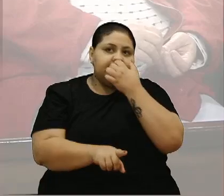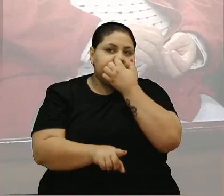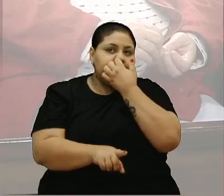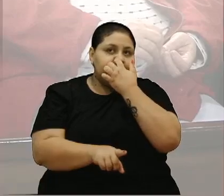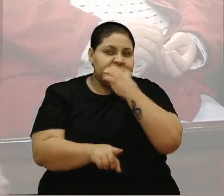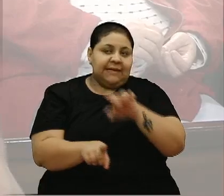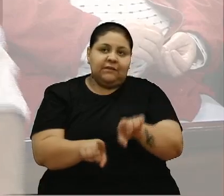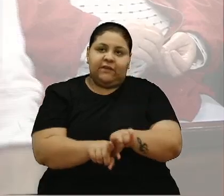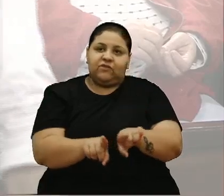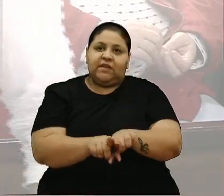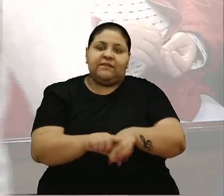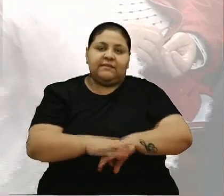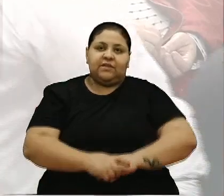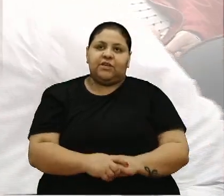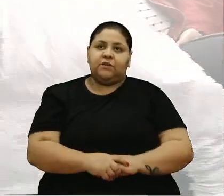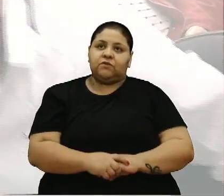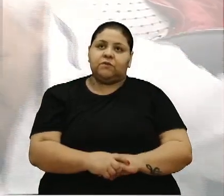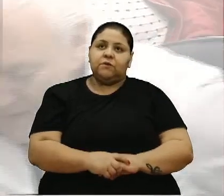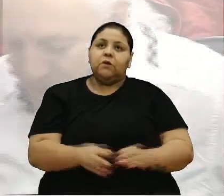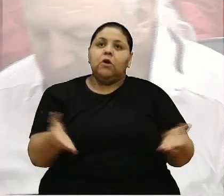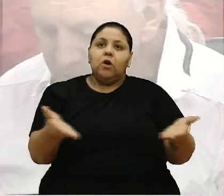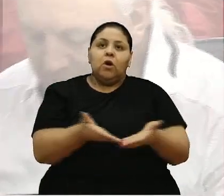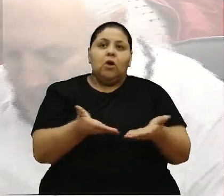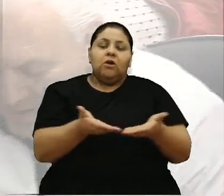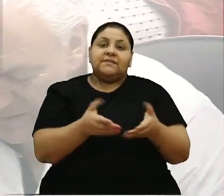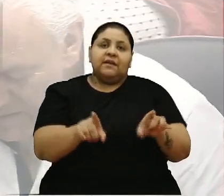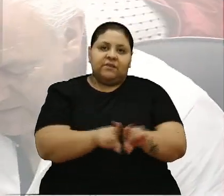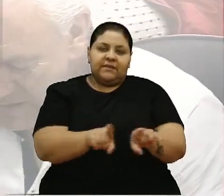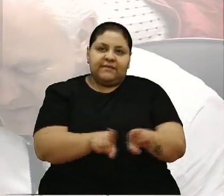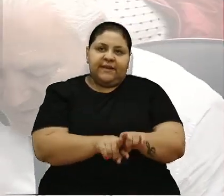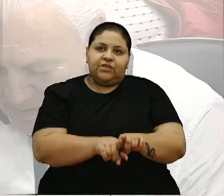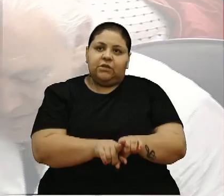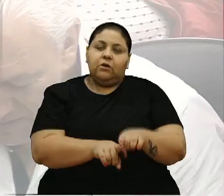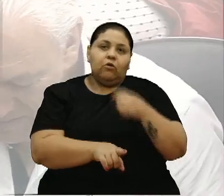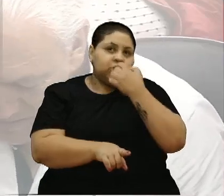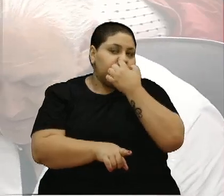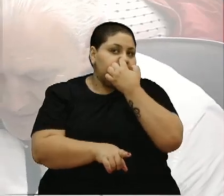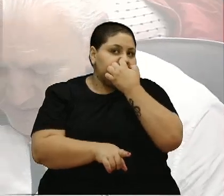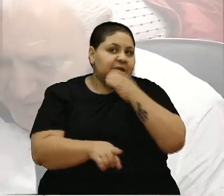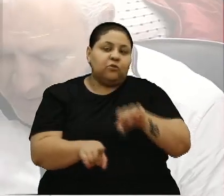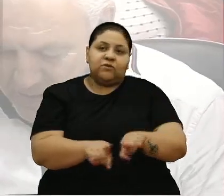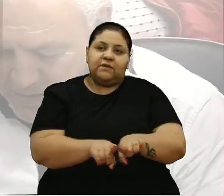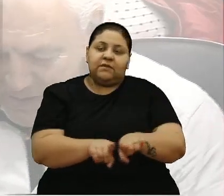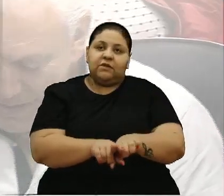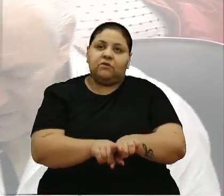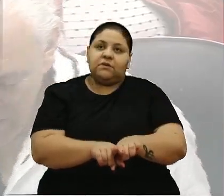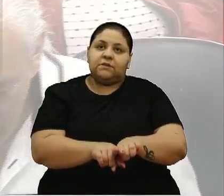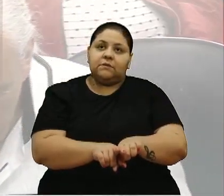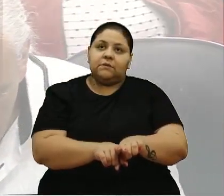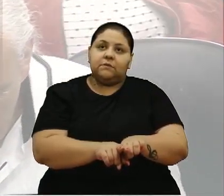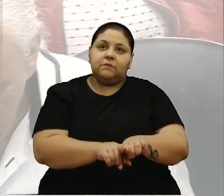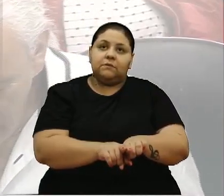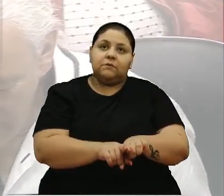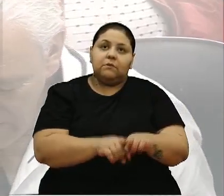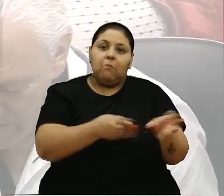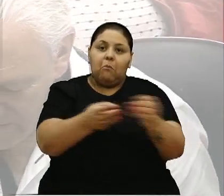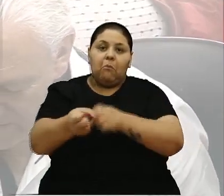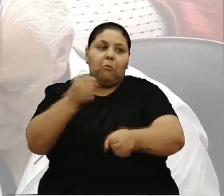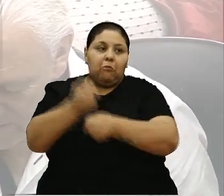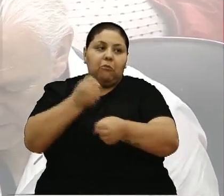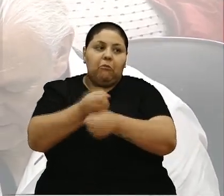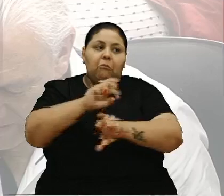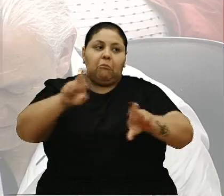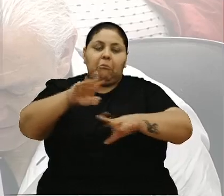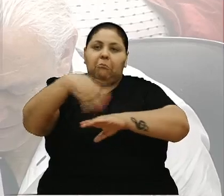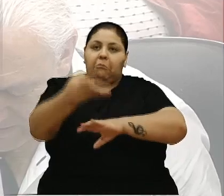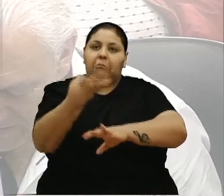e 4 anos não é de um dia para o outro, são 4 anos. E não existe 4 anos diferente dos próximos 4, ou dos